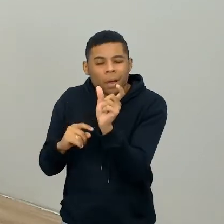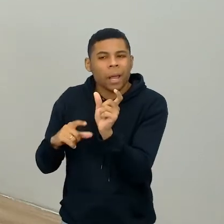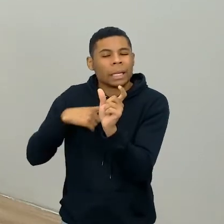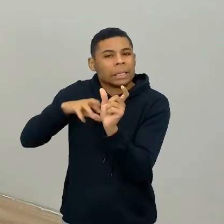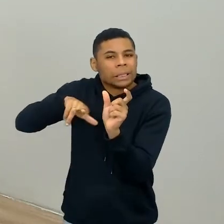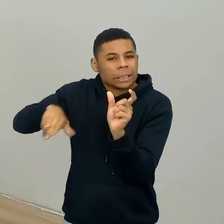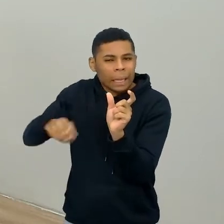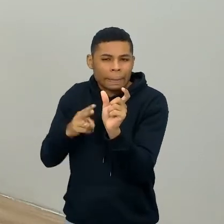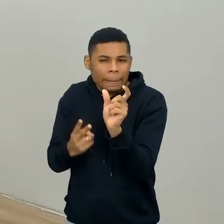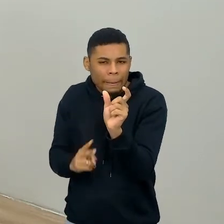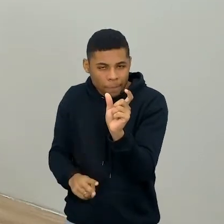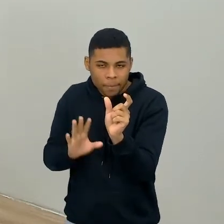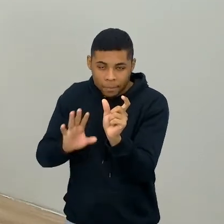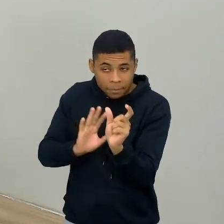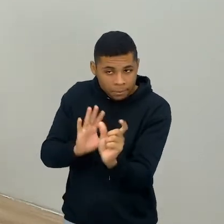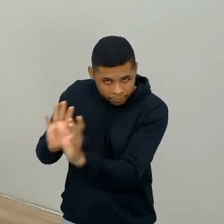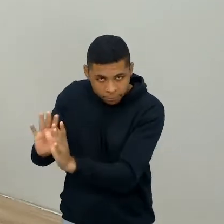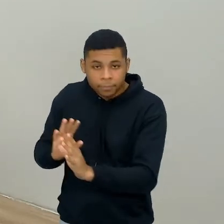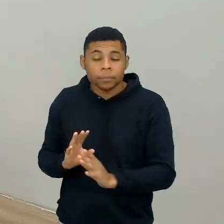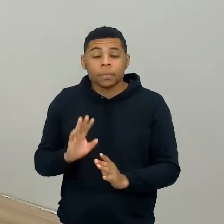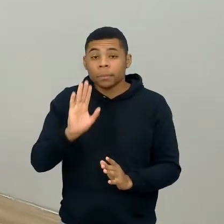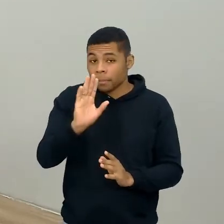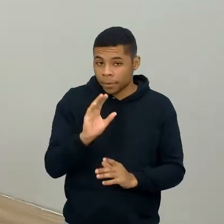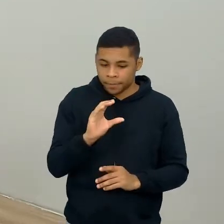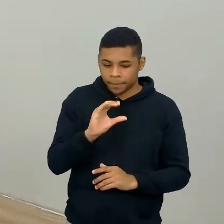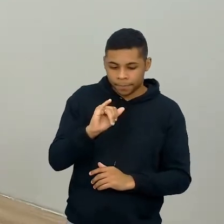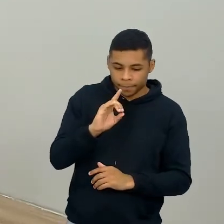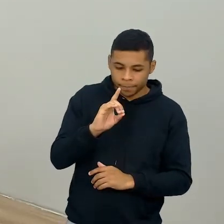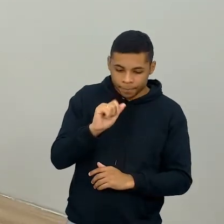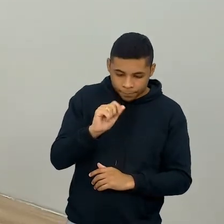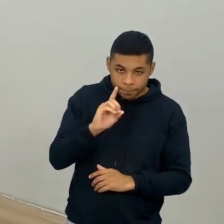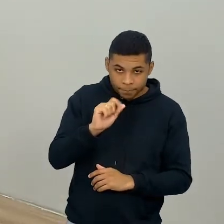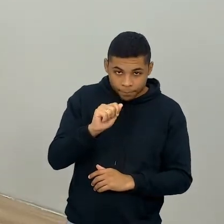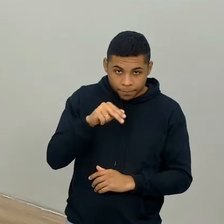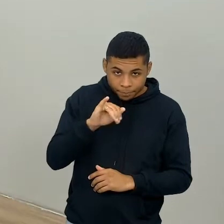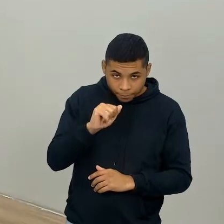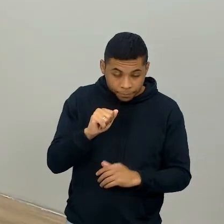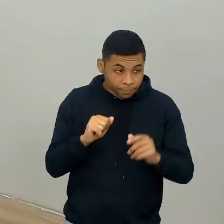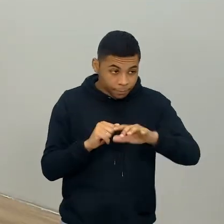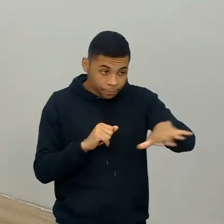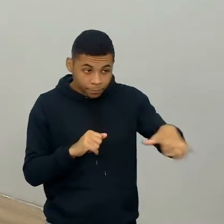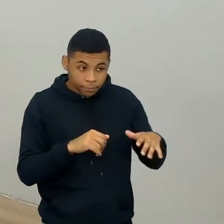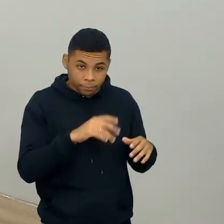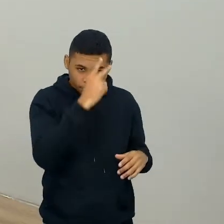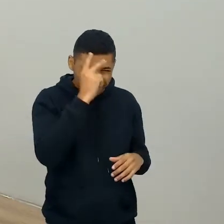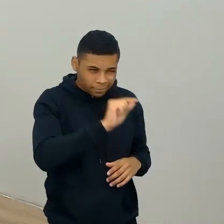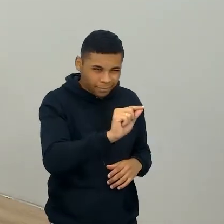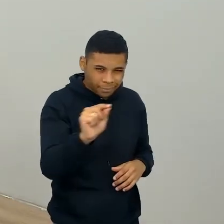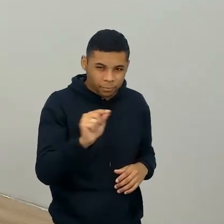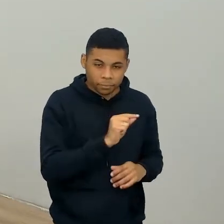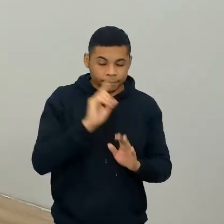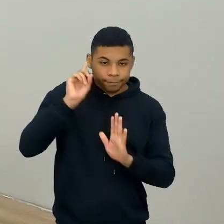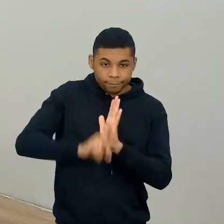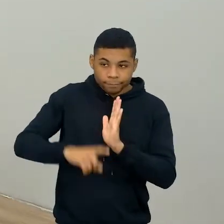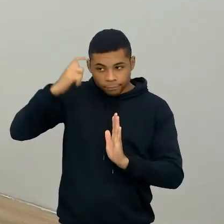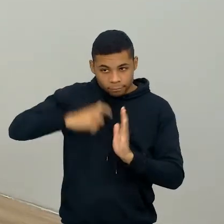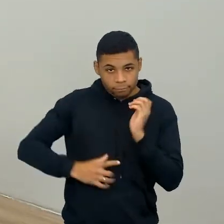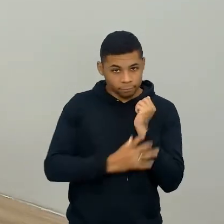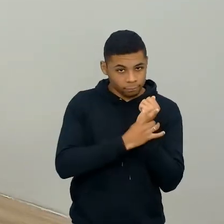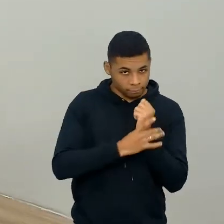cidadania. Mas a expressão cidadania, ela vai se popularizar com mais